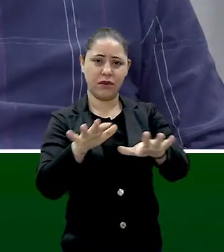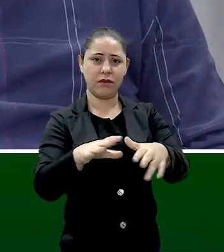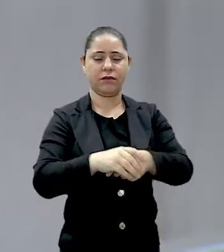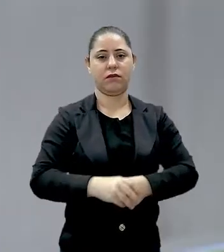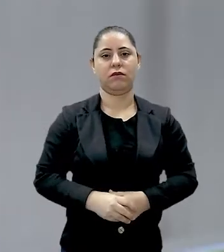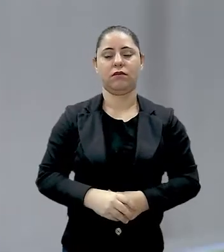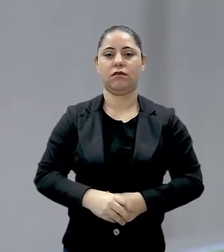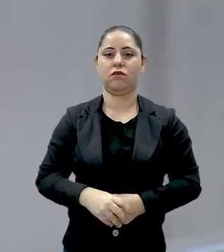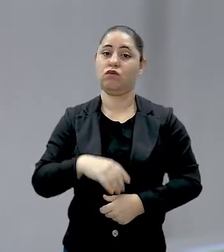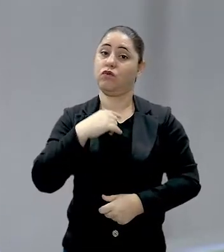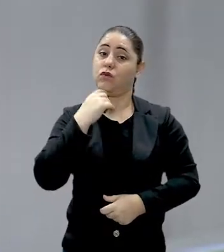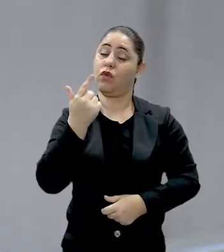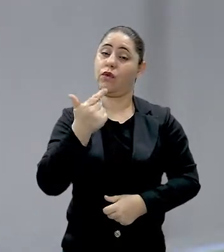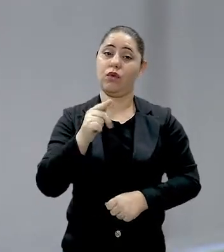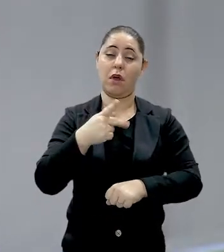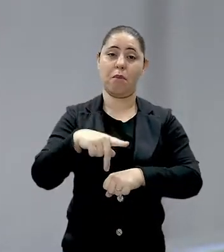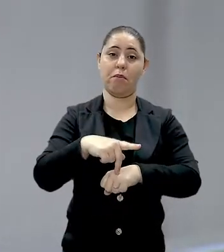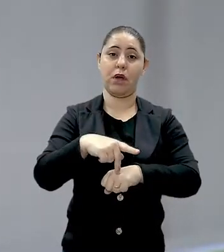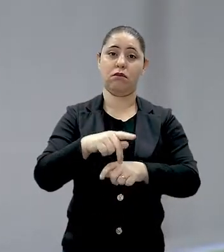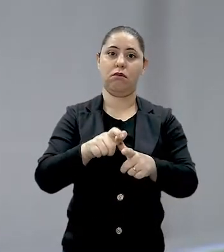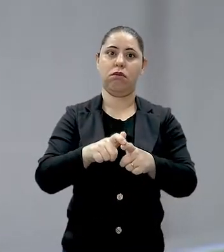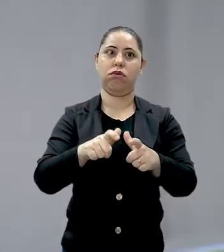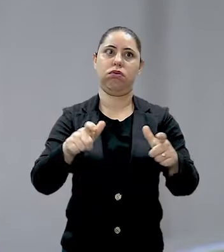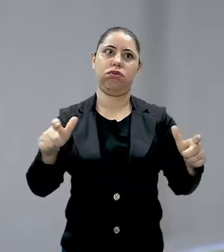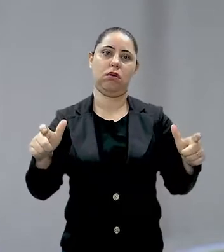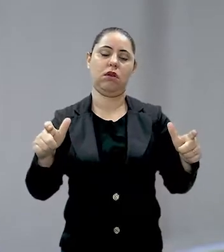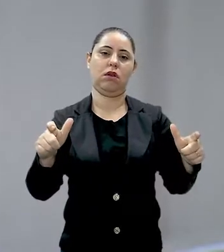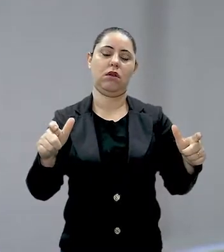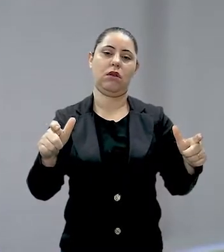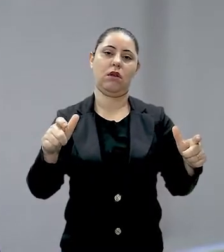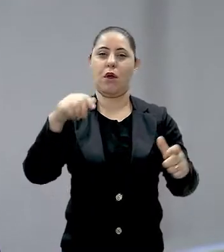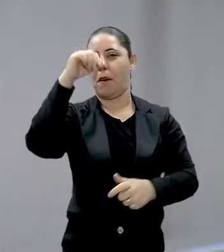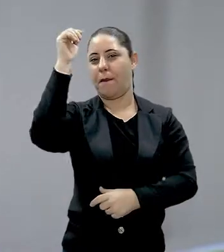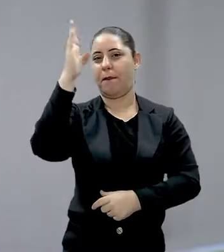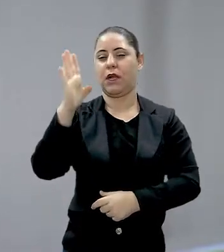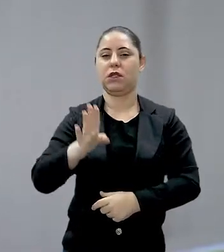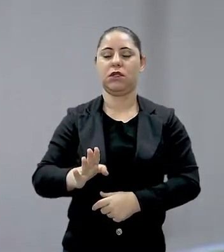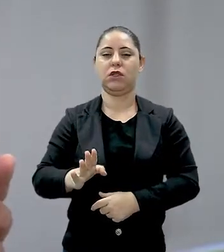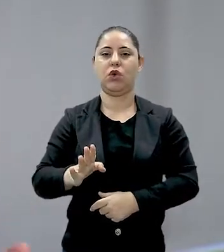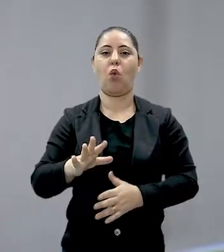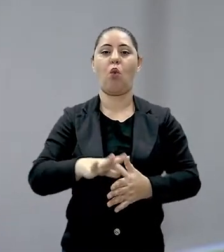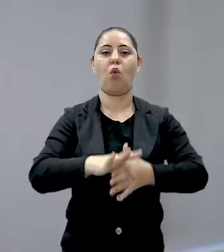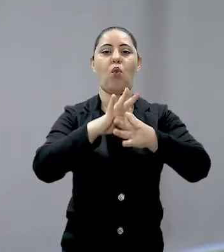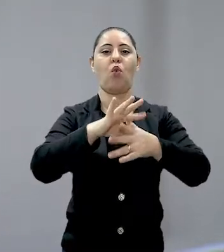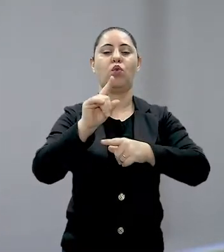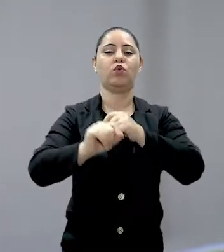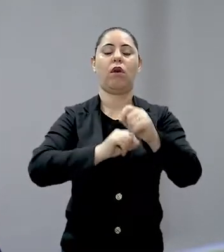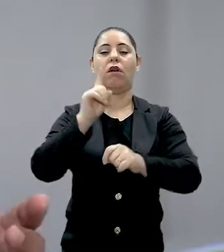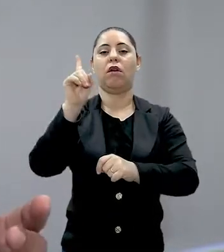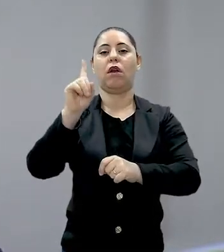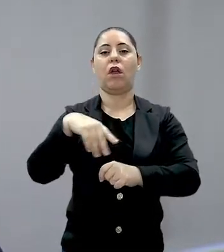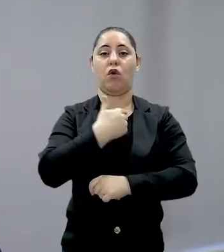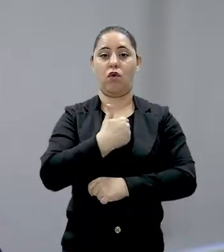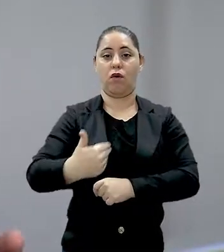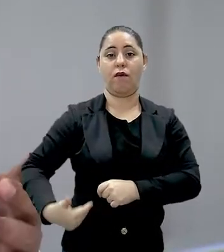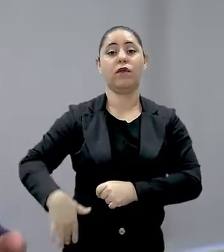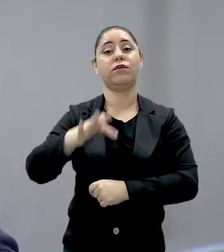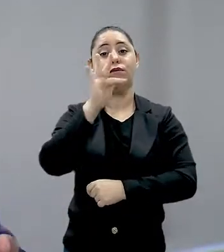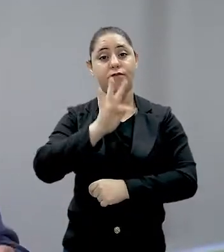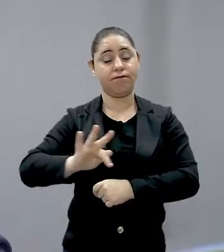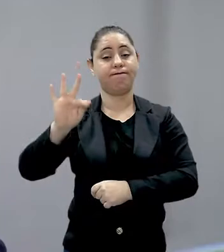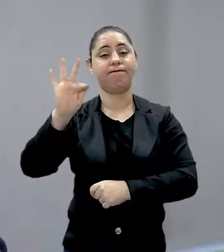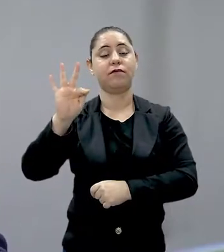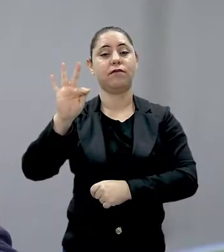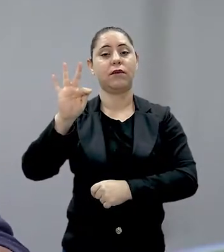pandemia? Olha, não tem dúvida que num país gigantesco que nem o Brasil, o protagonismo disso, ele é do